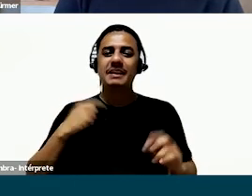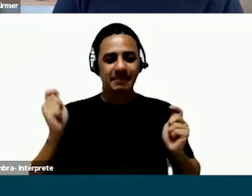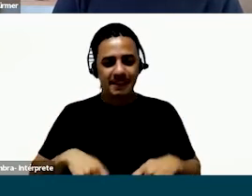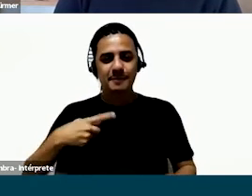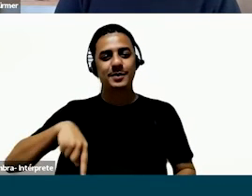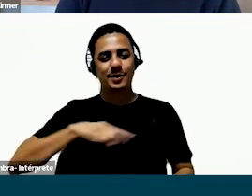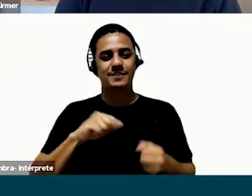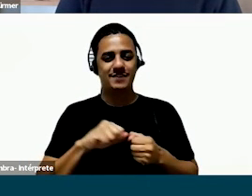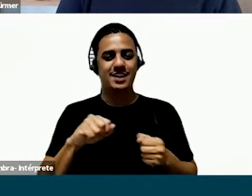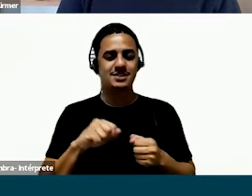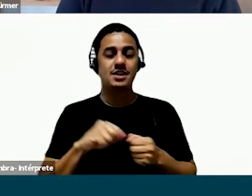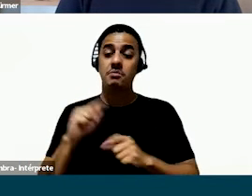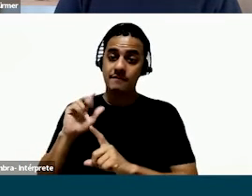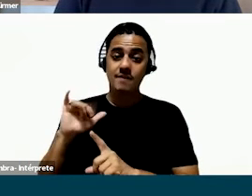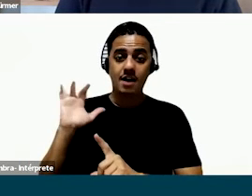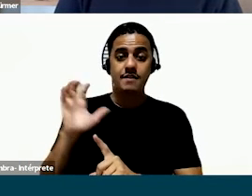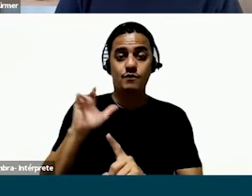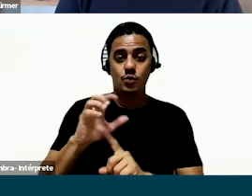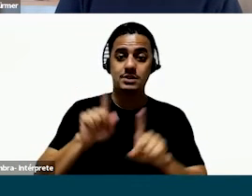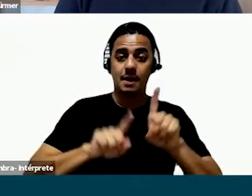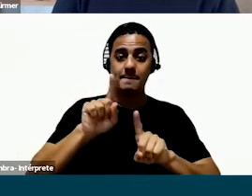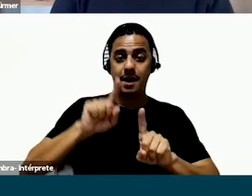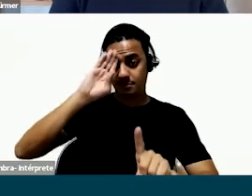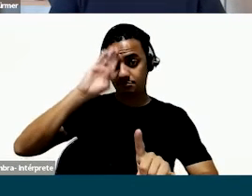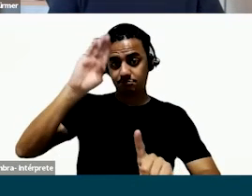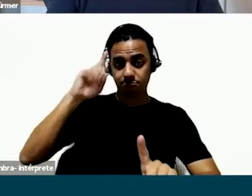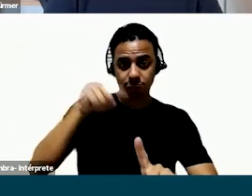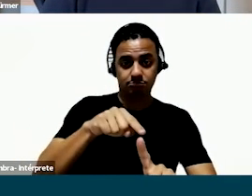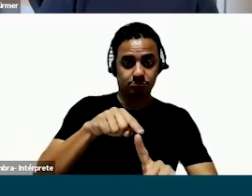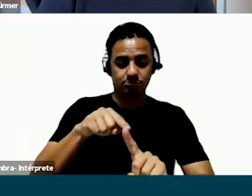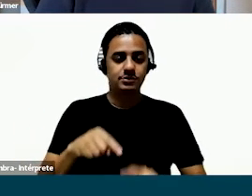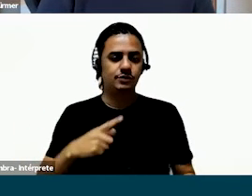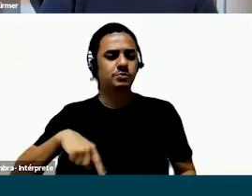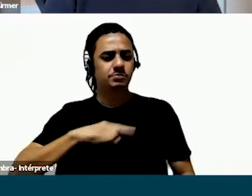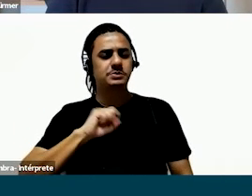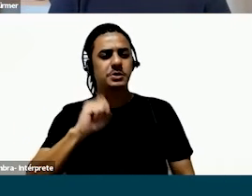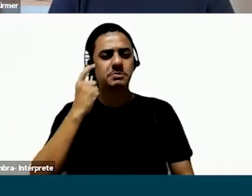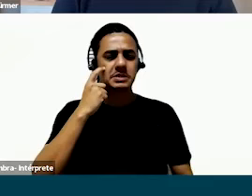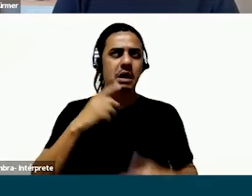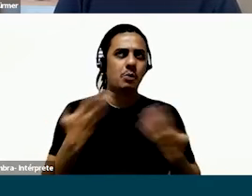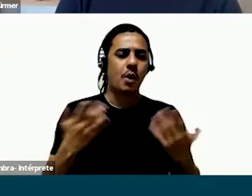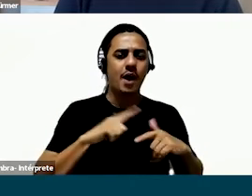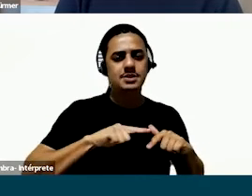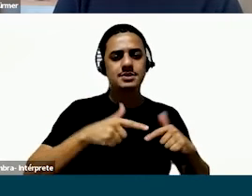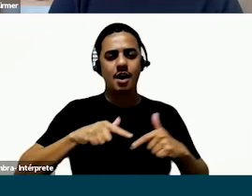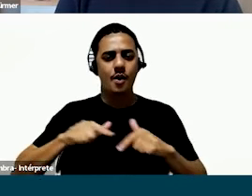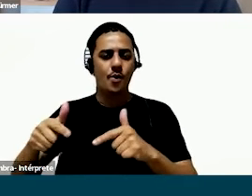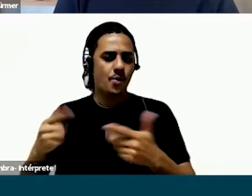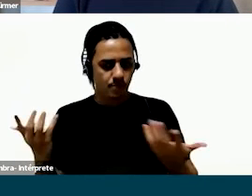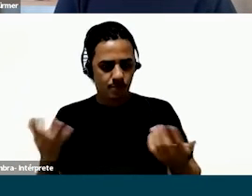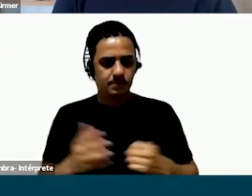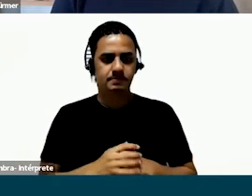é claro, influencia a performance futura, que nesse caso é o emagrecimento. E aí daria para pensar até num nível abaixo, tático,